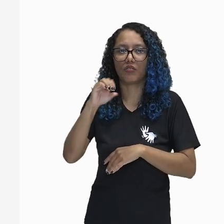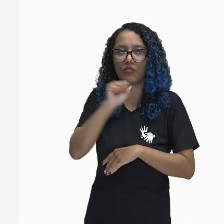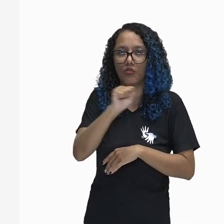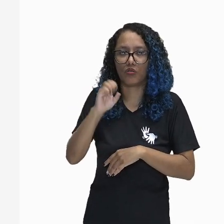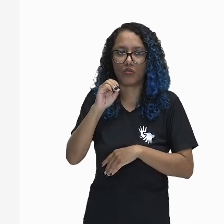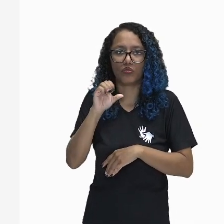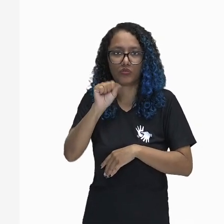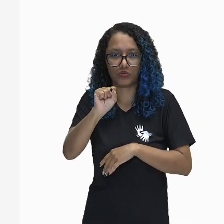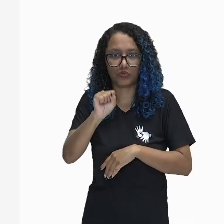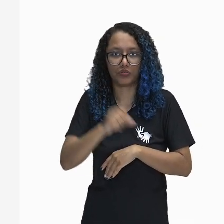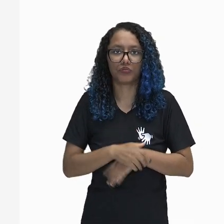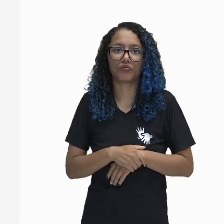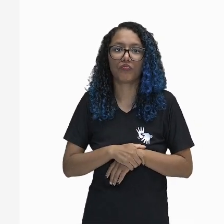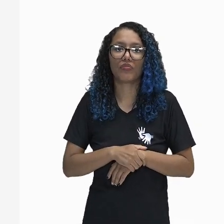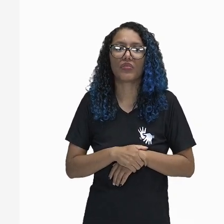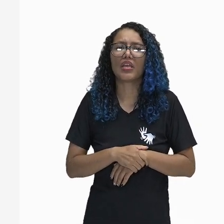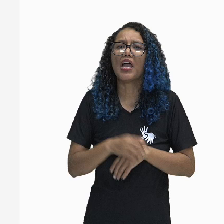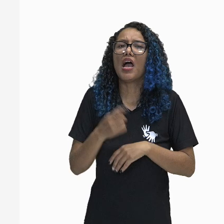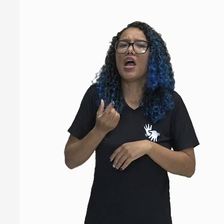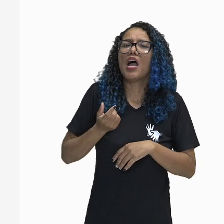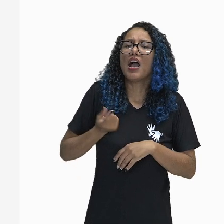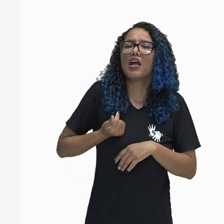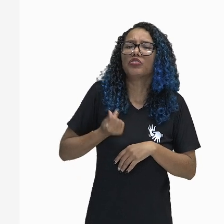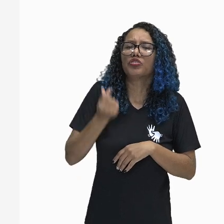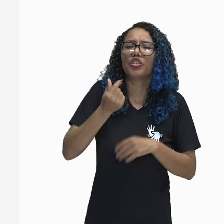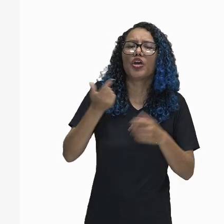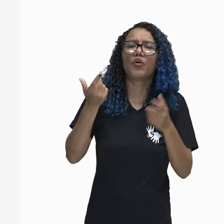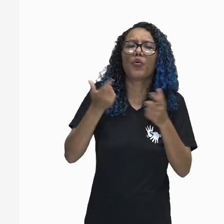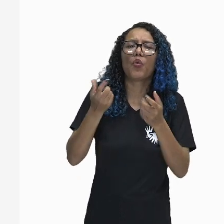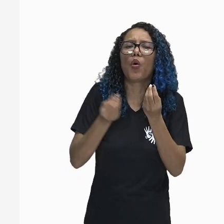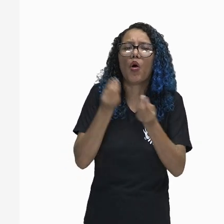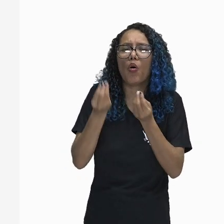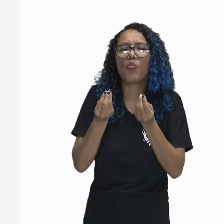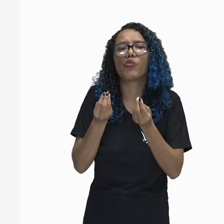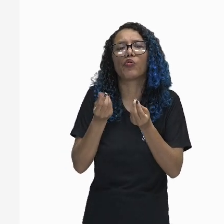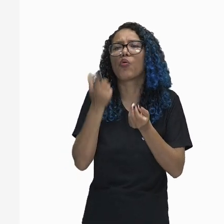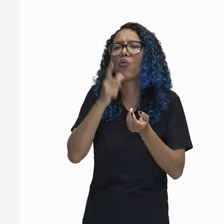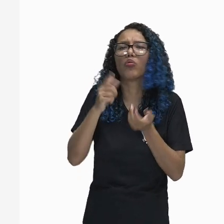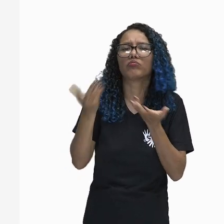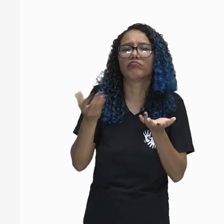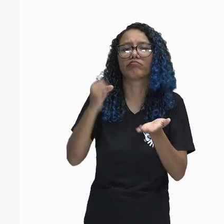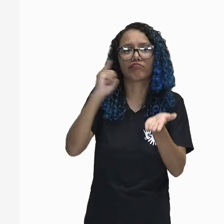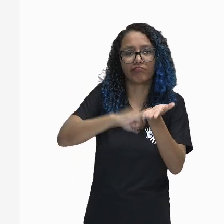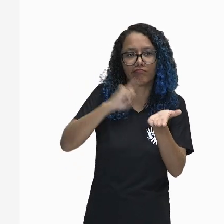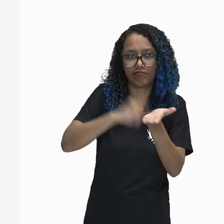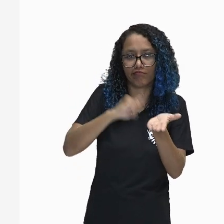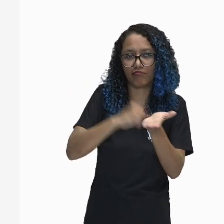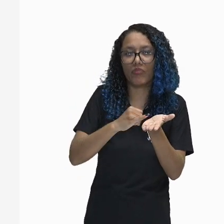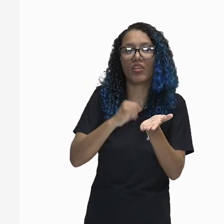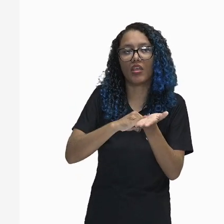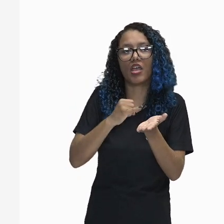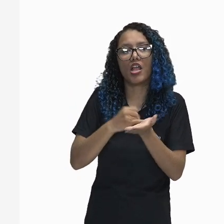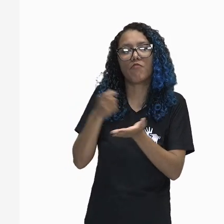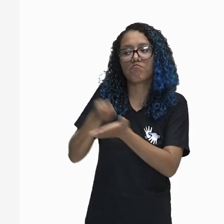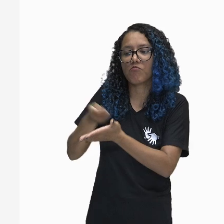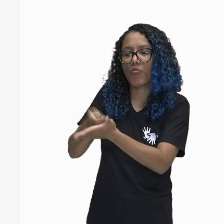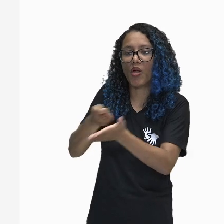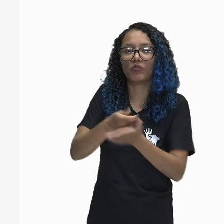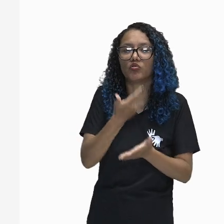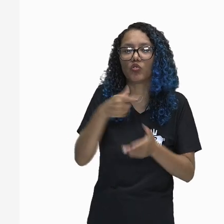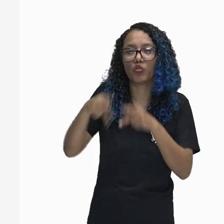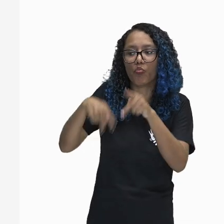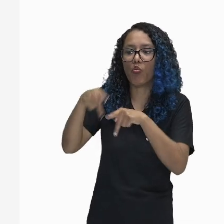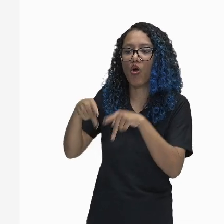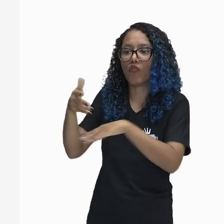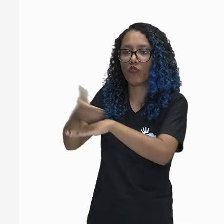dos tributos cobrados dos povos dominados, tanto nas ilhas próximas quanto ao sul da Península Balcânica. A gente